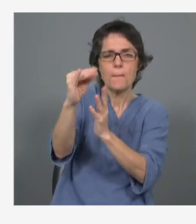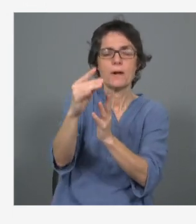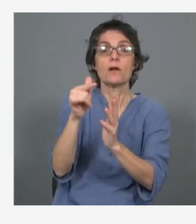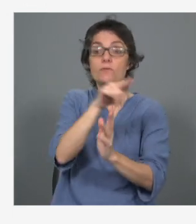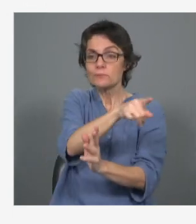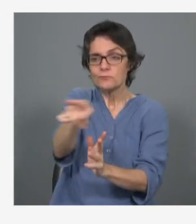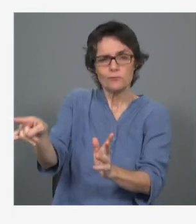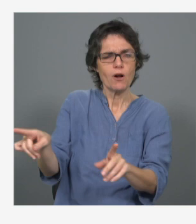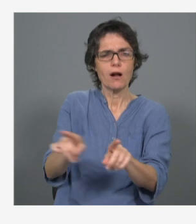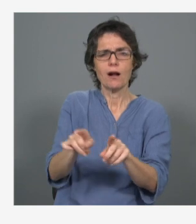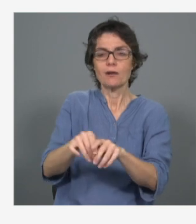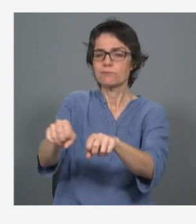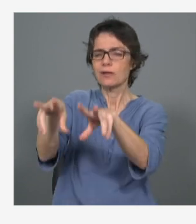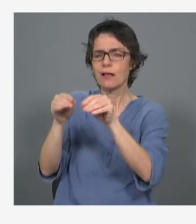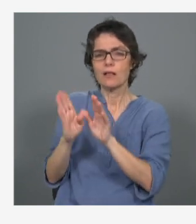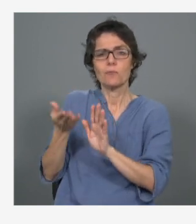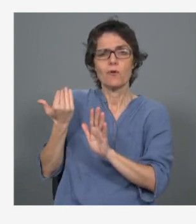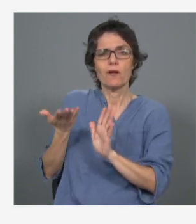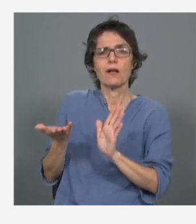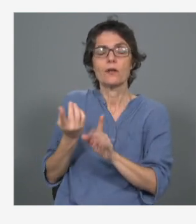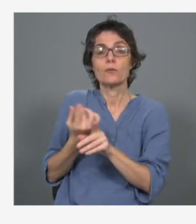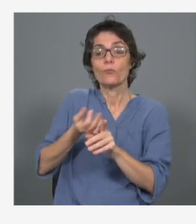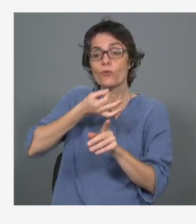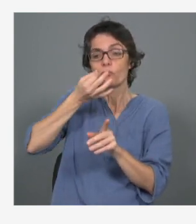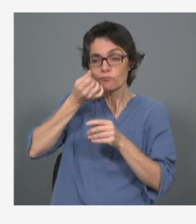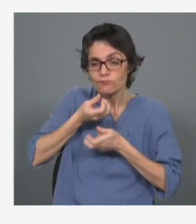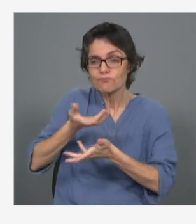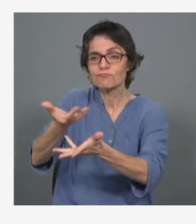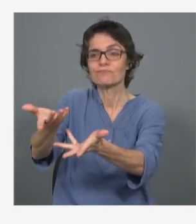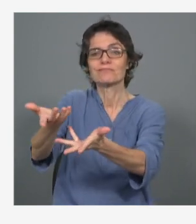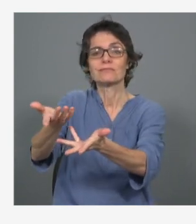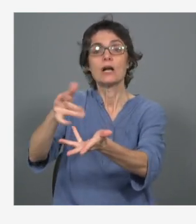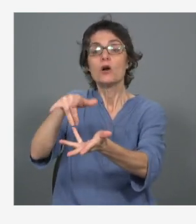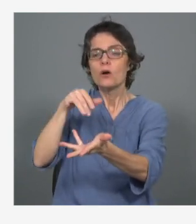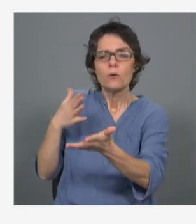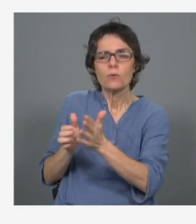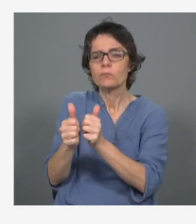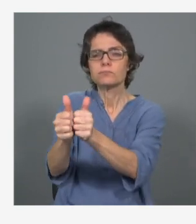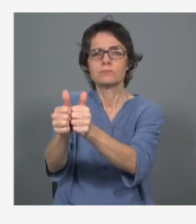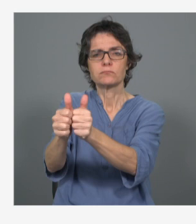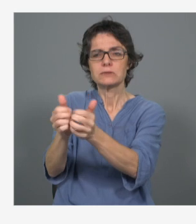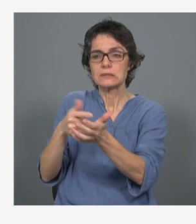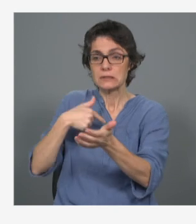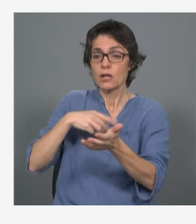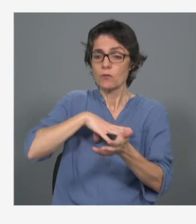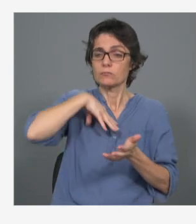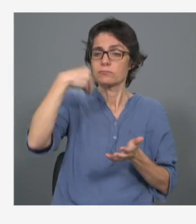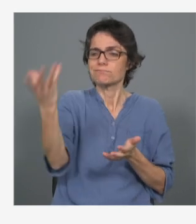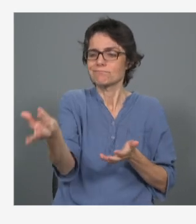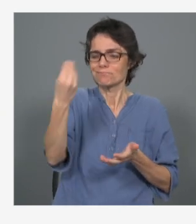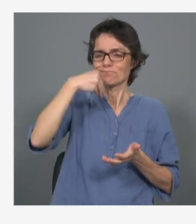Vós já estáis limpos por causa da palavra que vos anunciei. Permanecei em mim, e eu permanecerei em